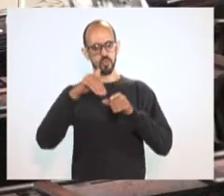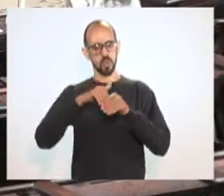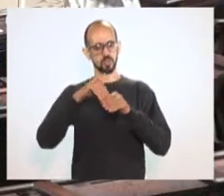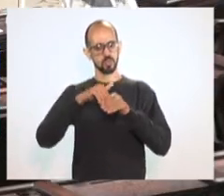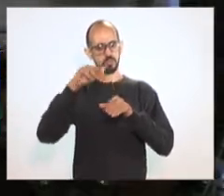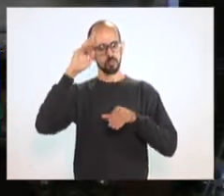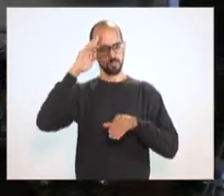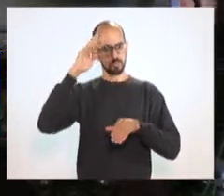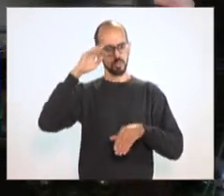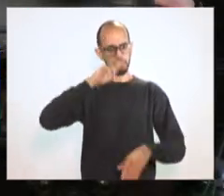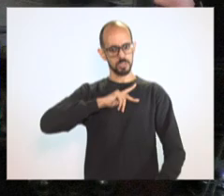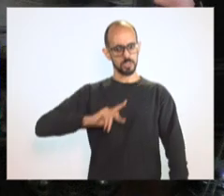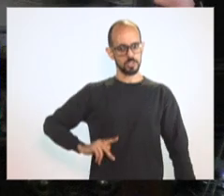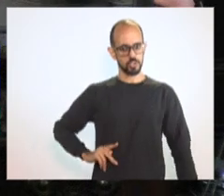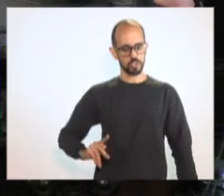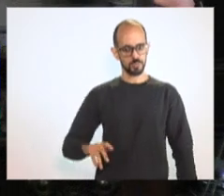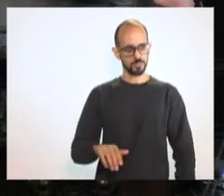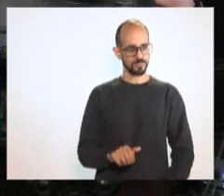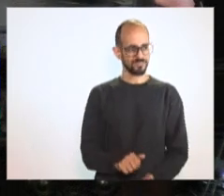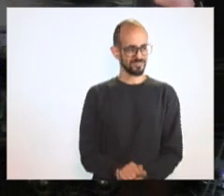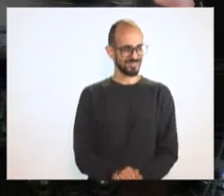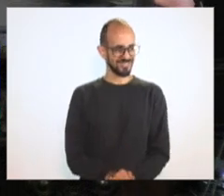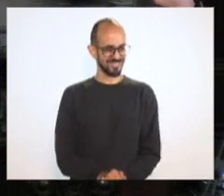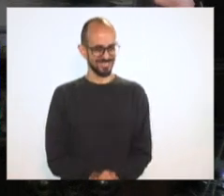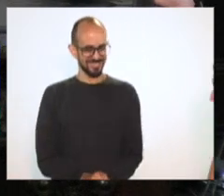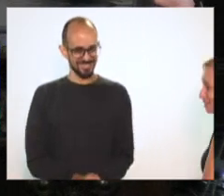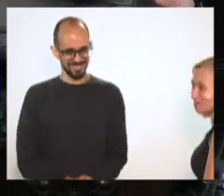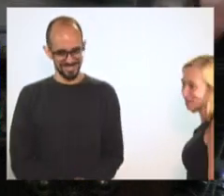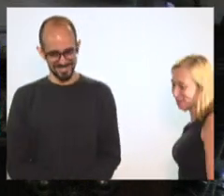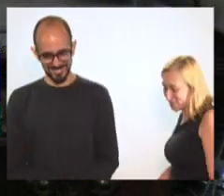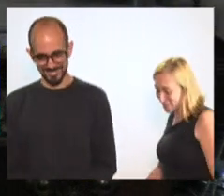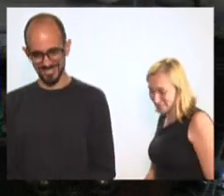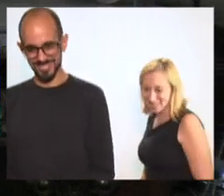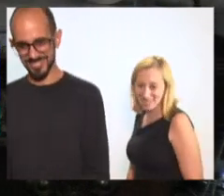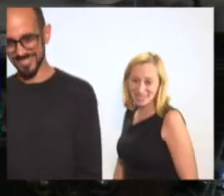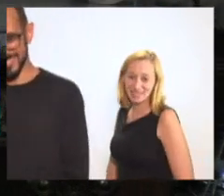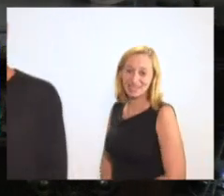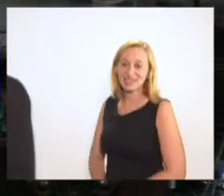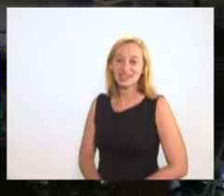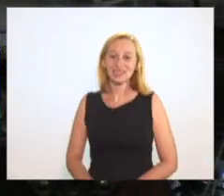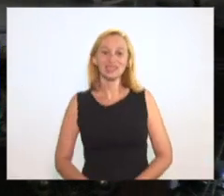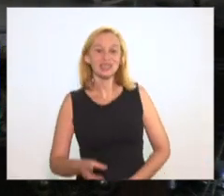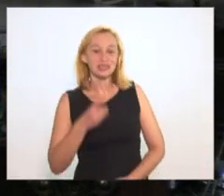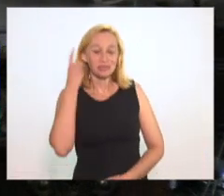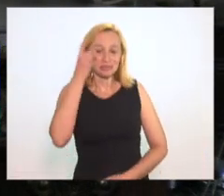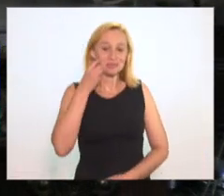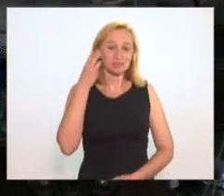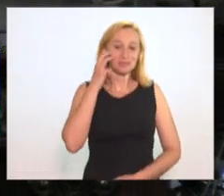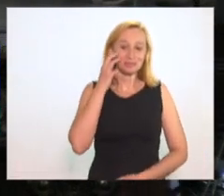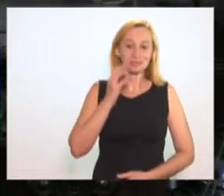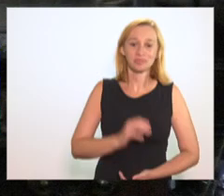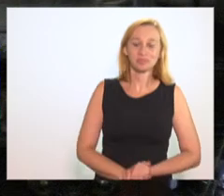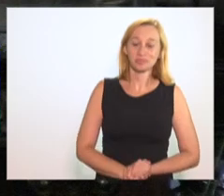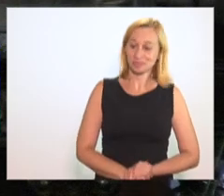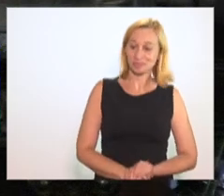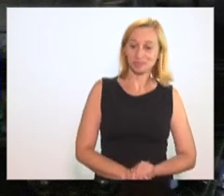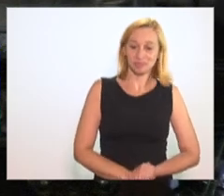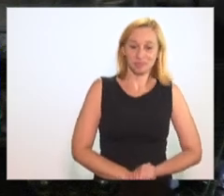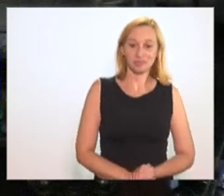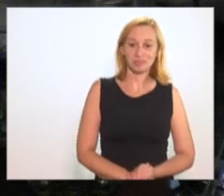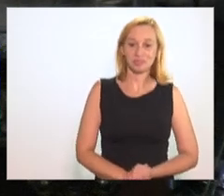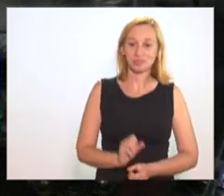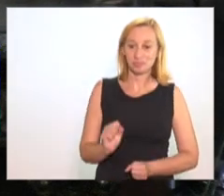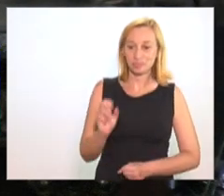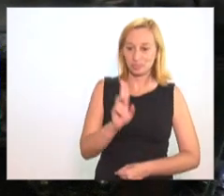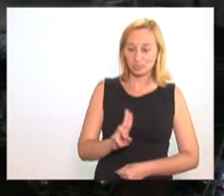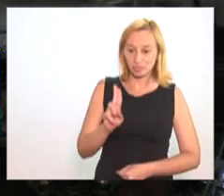deputada Mônica vamos aqui conceder a palavra ao deputado Valdeck após o que vossa excelência pode fazer